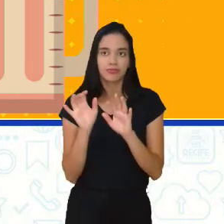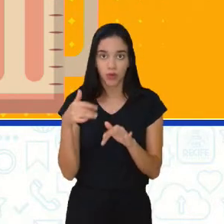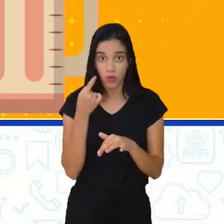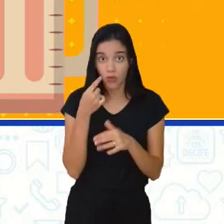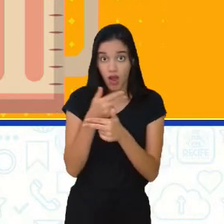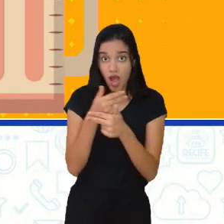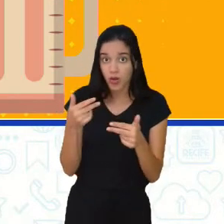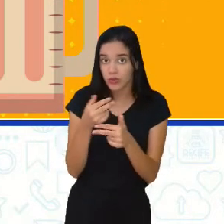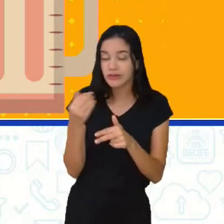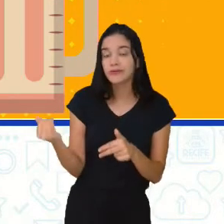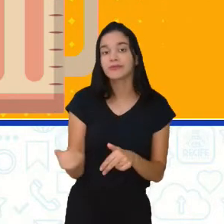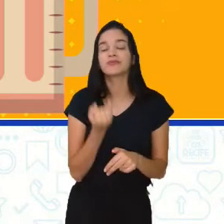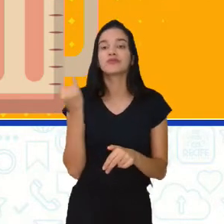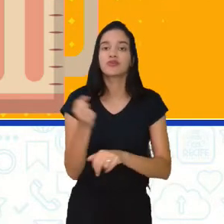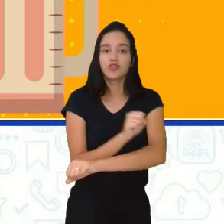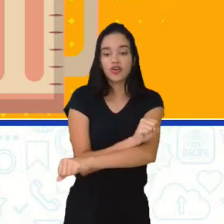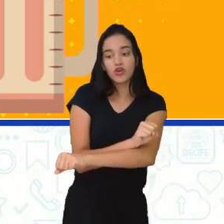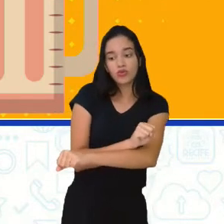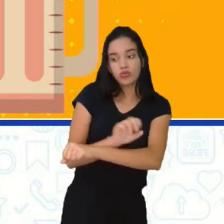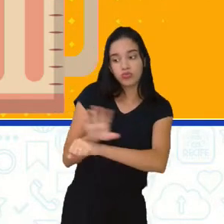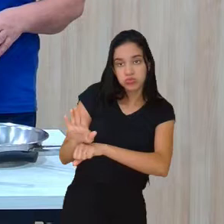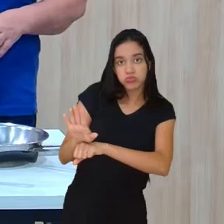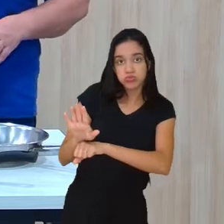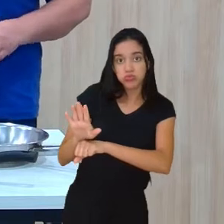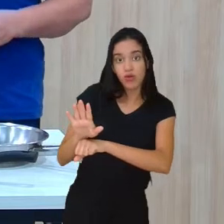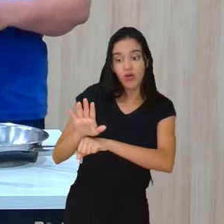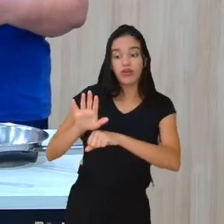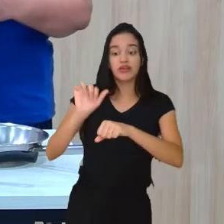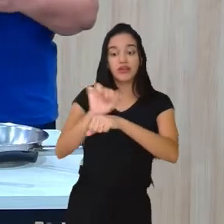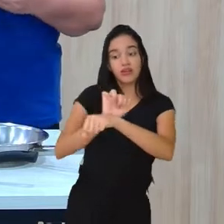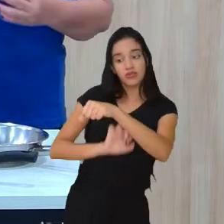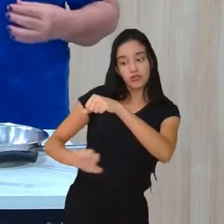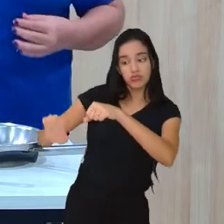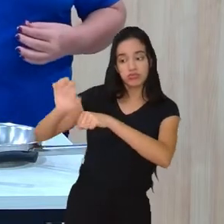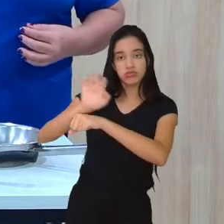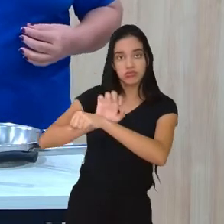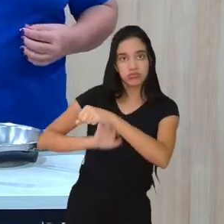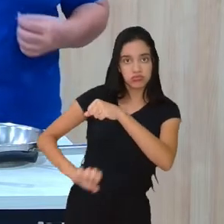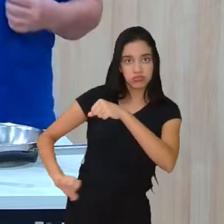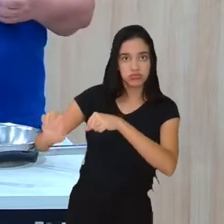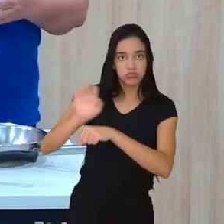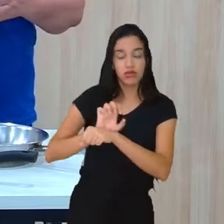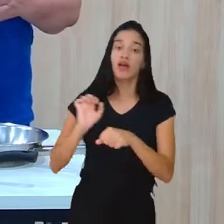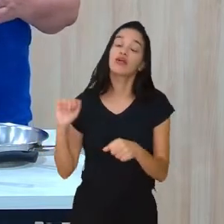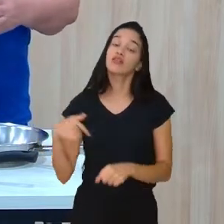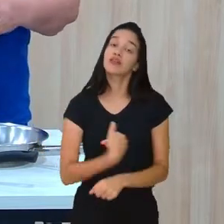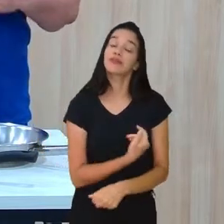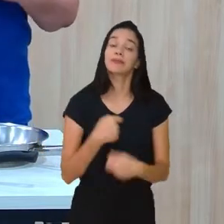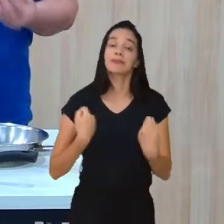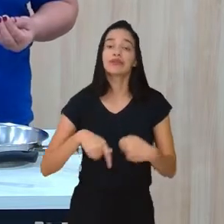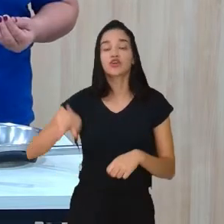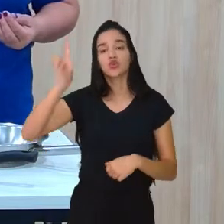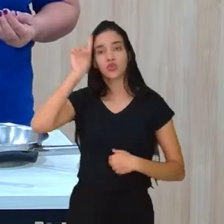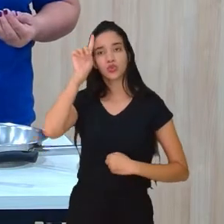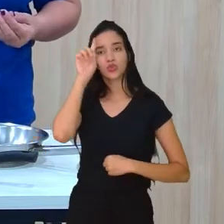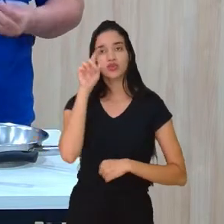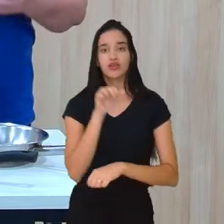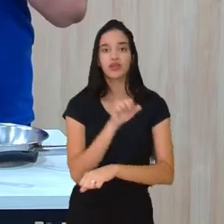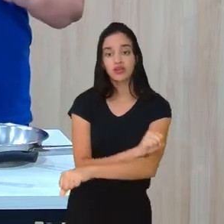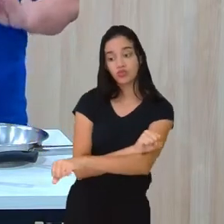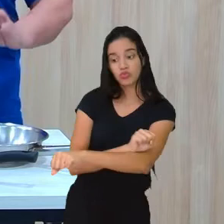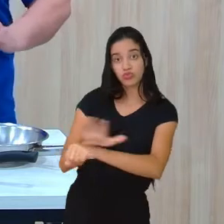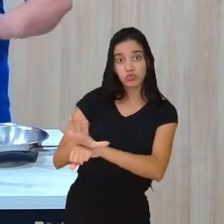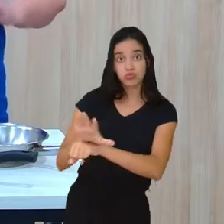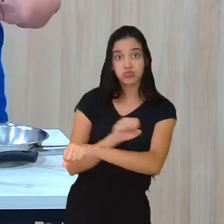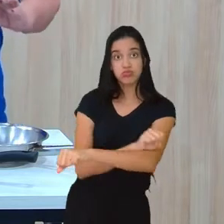importante. São os condutores e isolantes térmicos. Ora, a gente precisa, no nosso dia a dia, de condutores, que